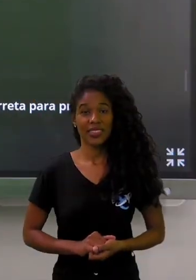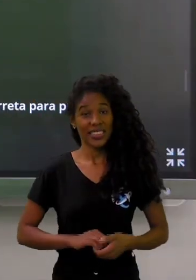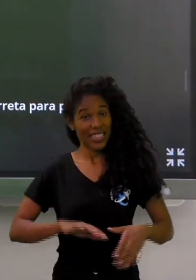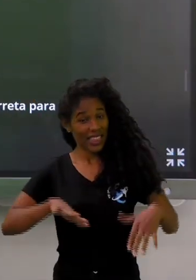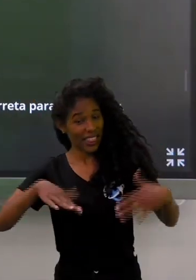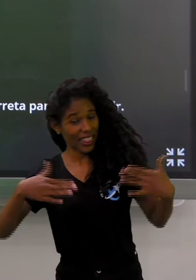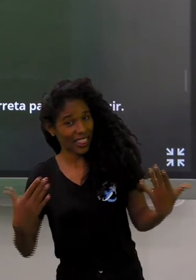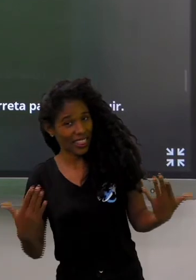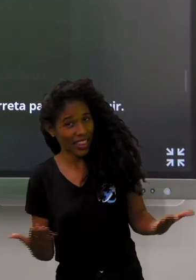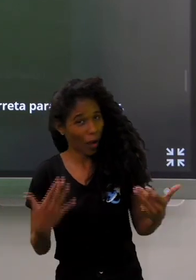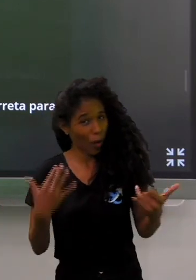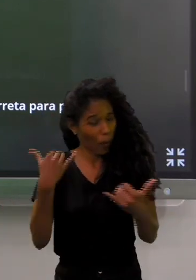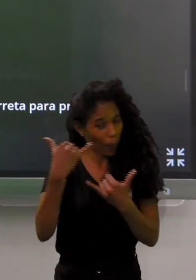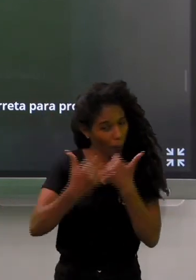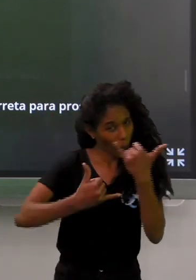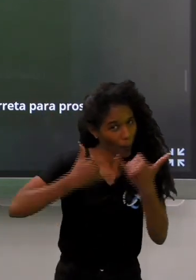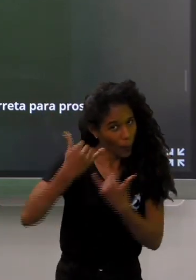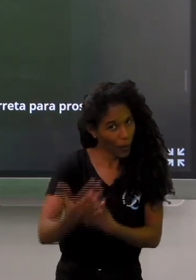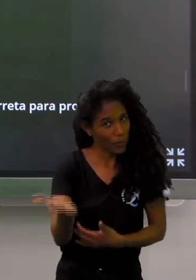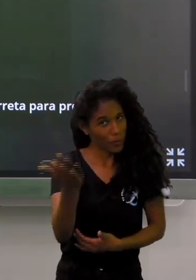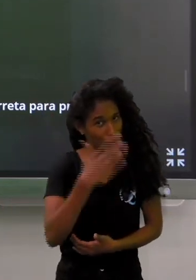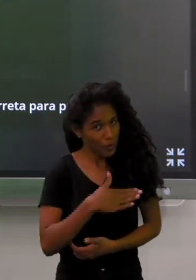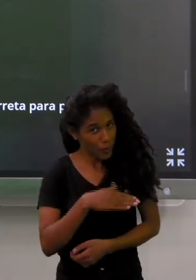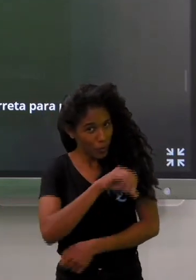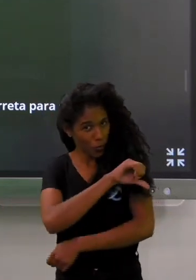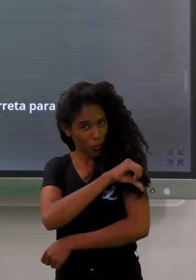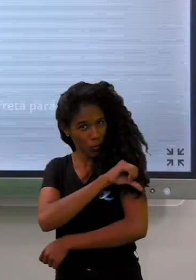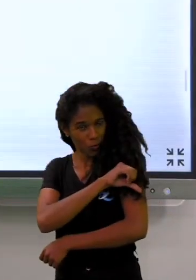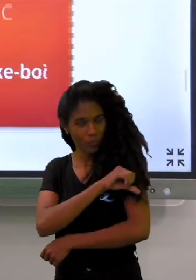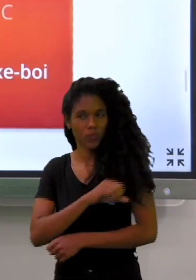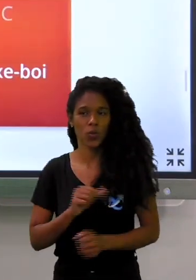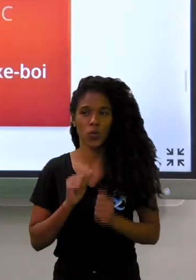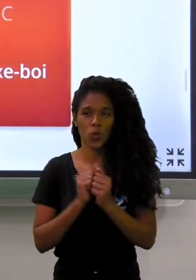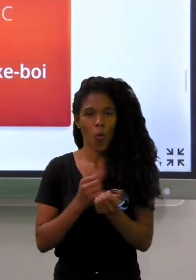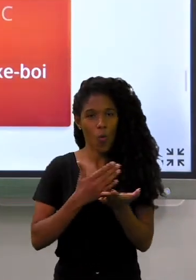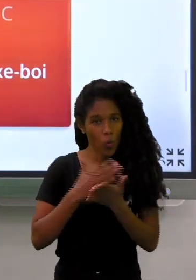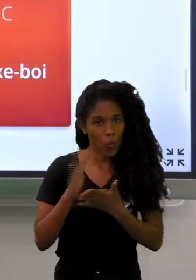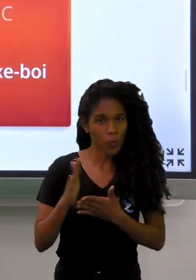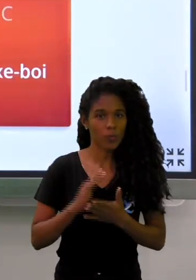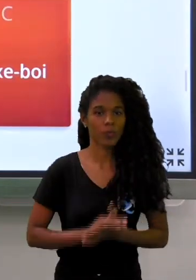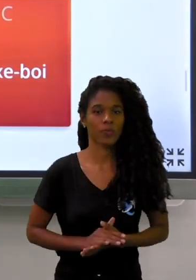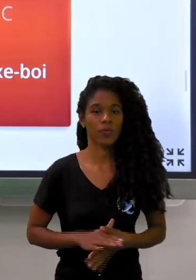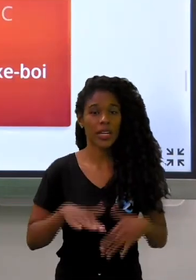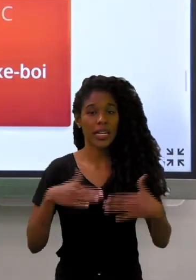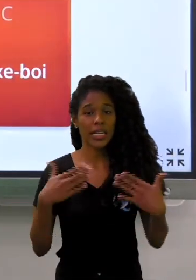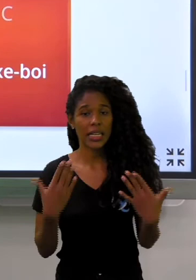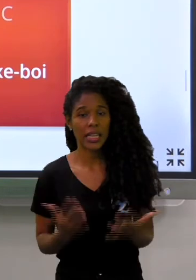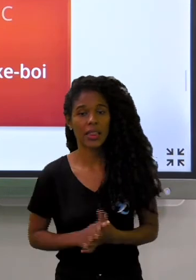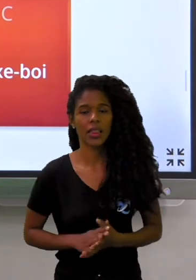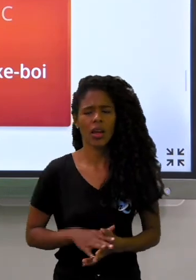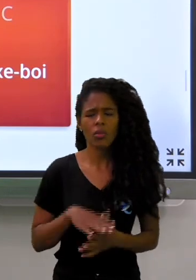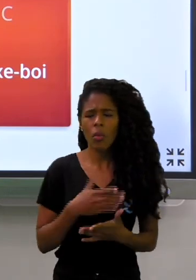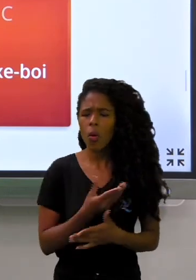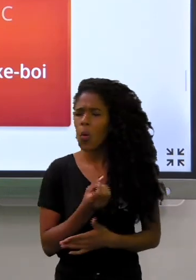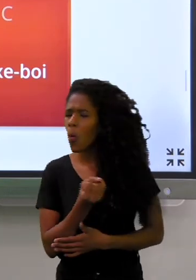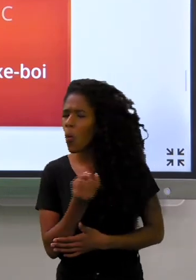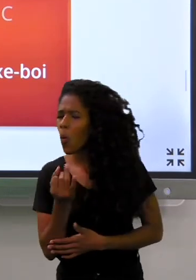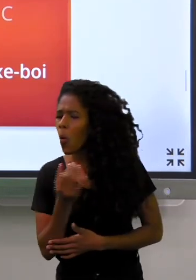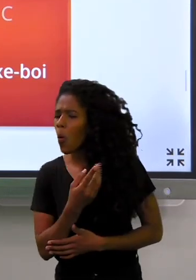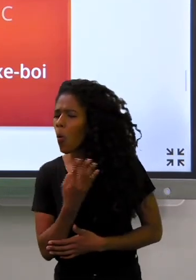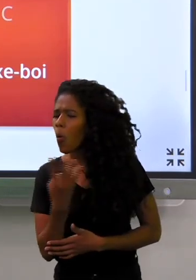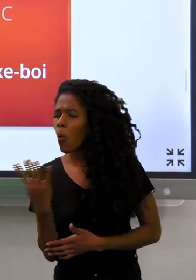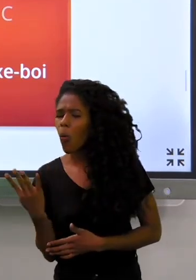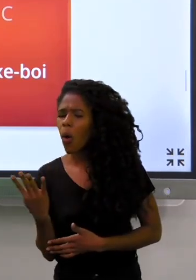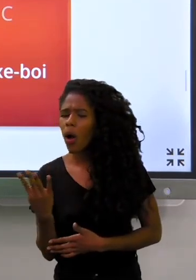Então, vamos ao nosso joguinho nono ano. Começar! Marque a opção